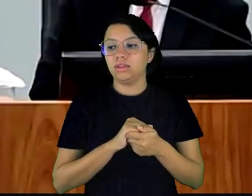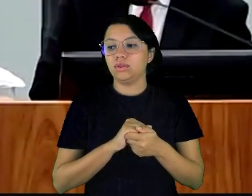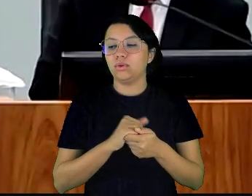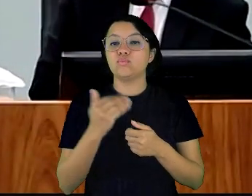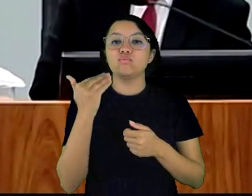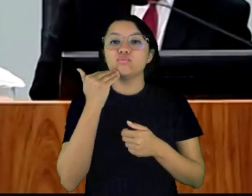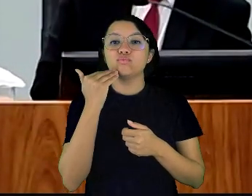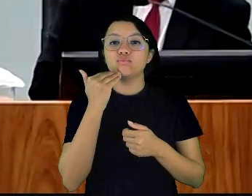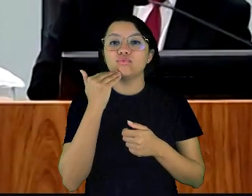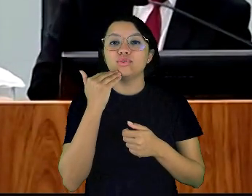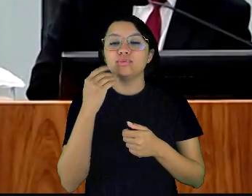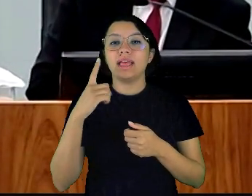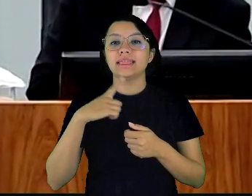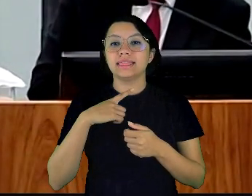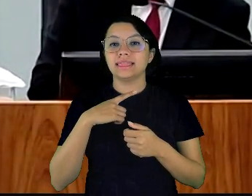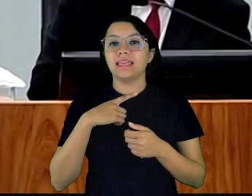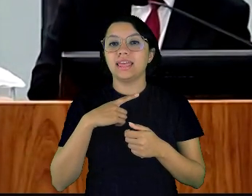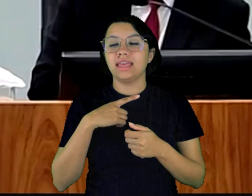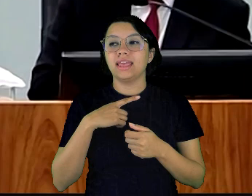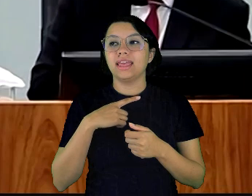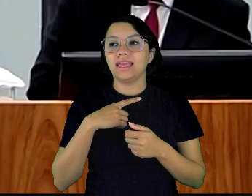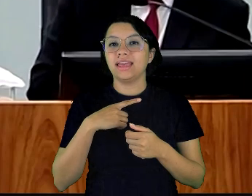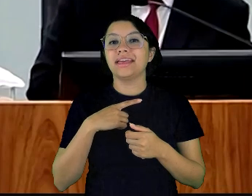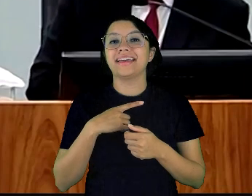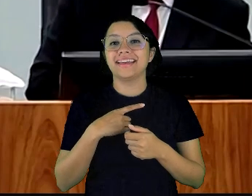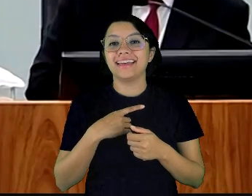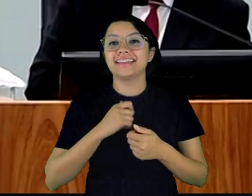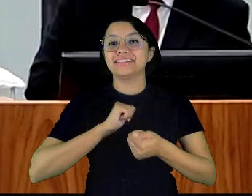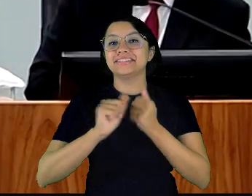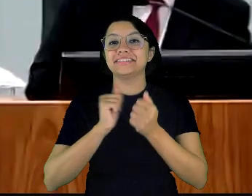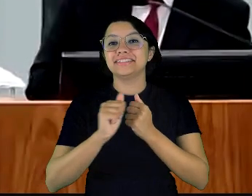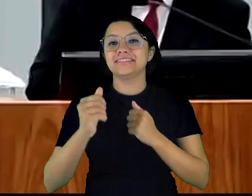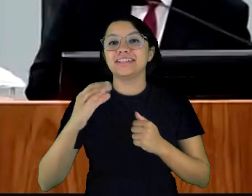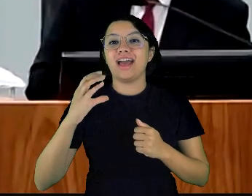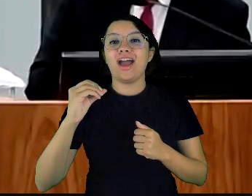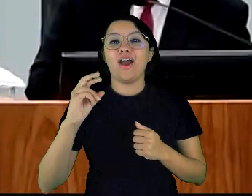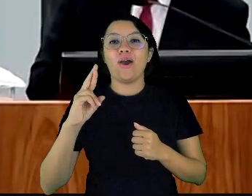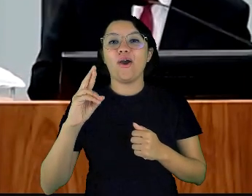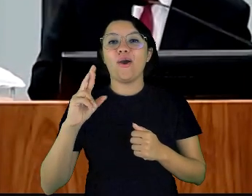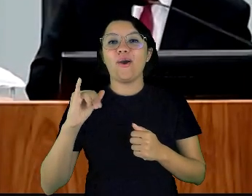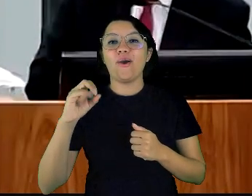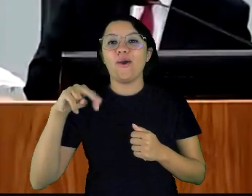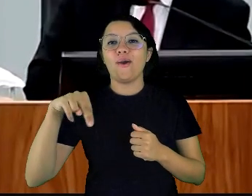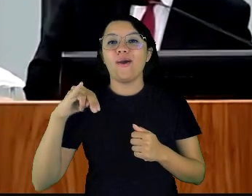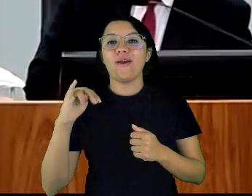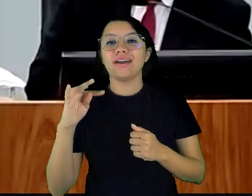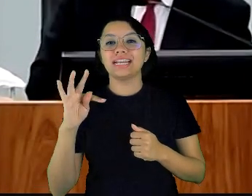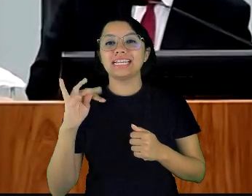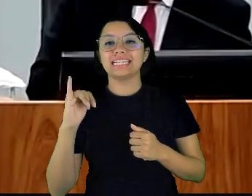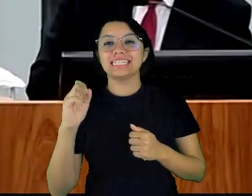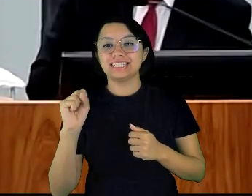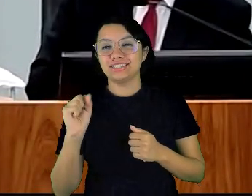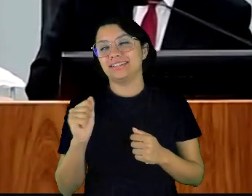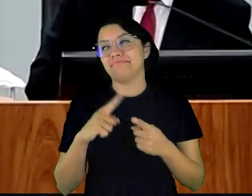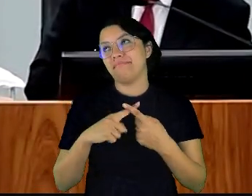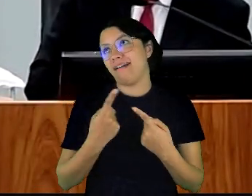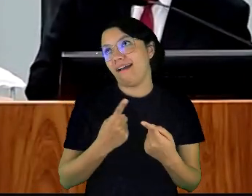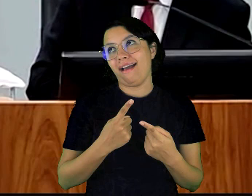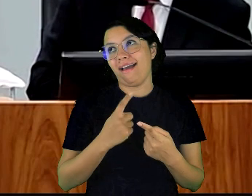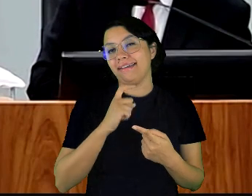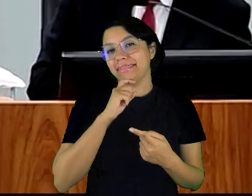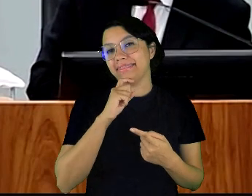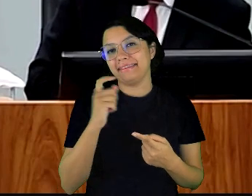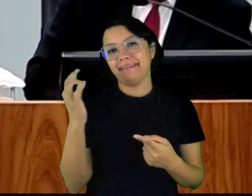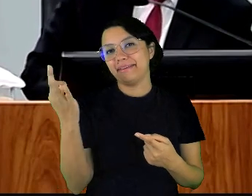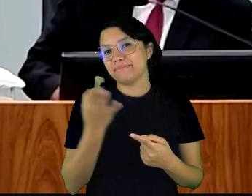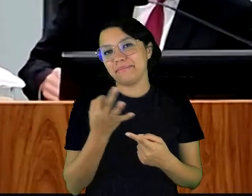o hábito de torcer pelo Corinthians. Mas nem todo mundo é perfeito. Então, eu